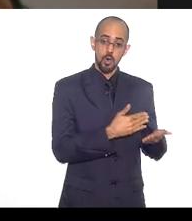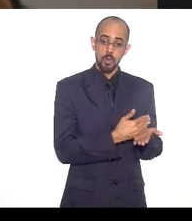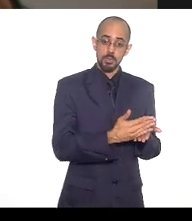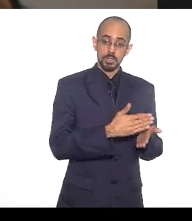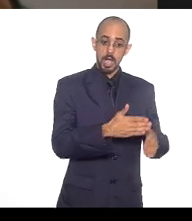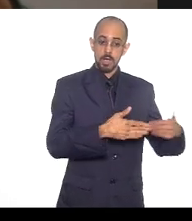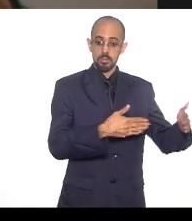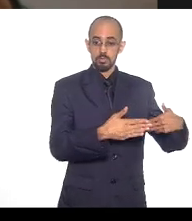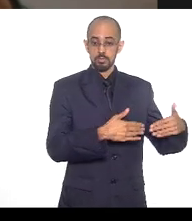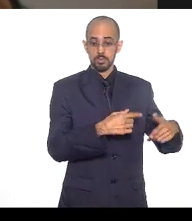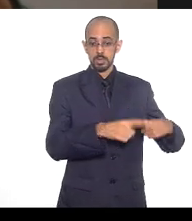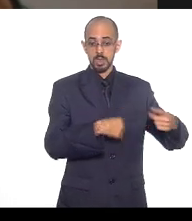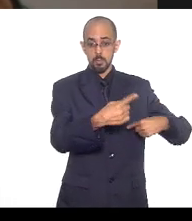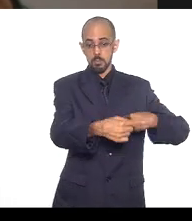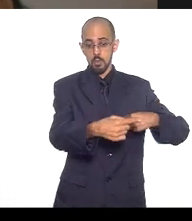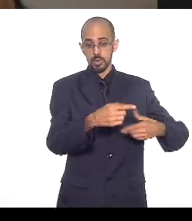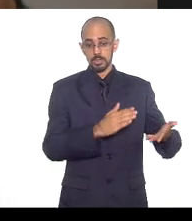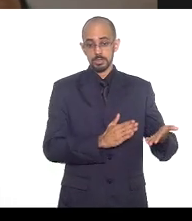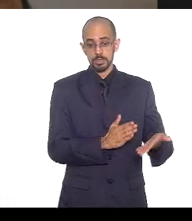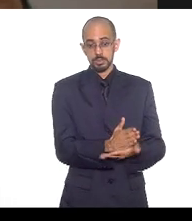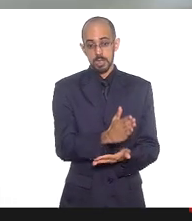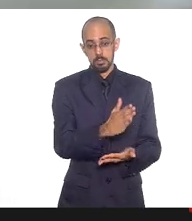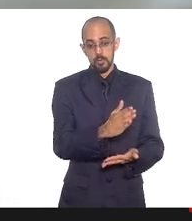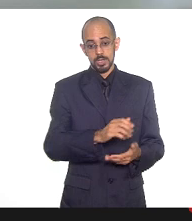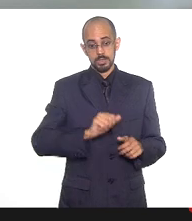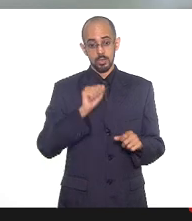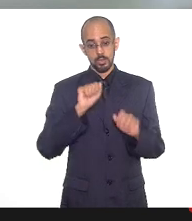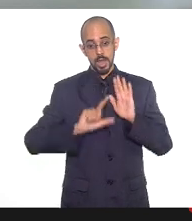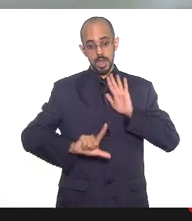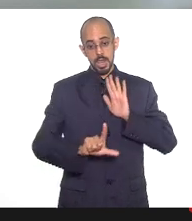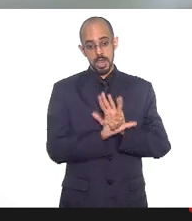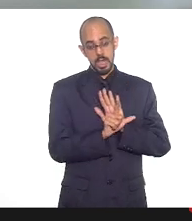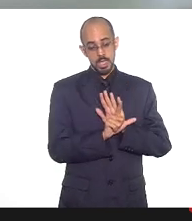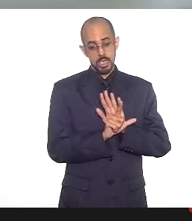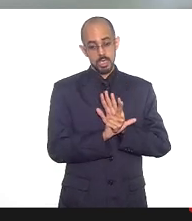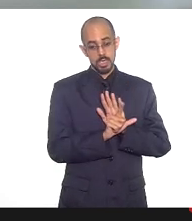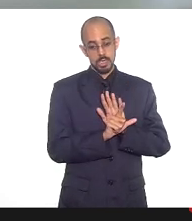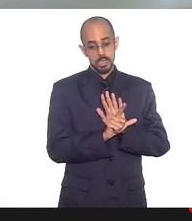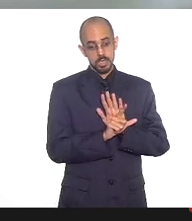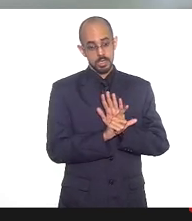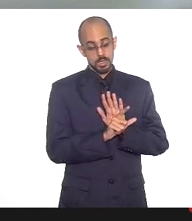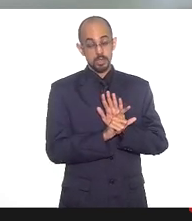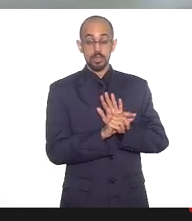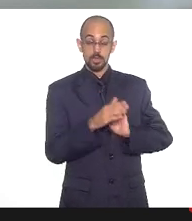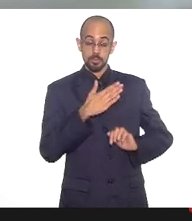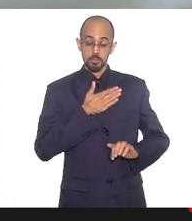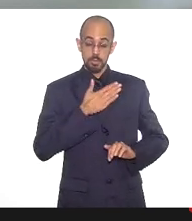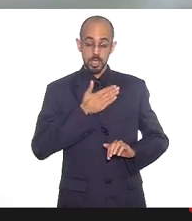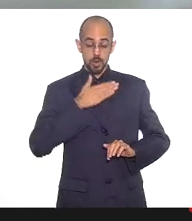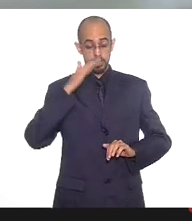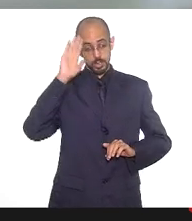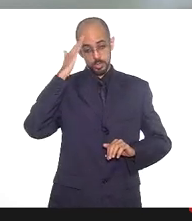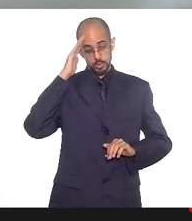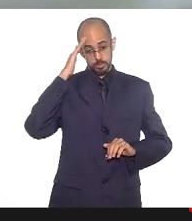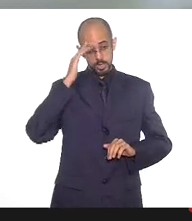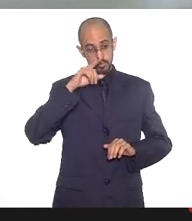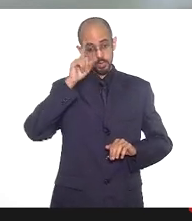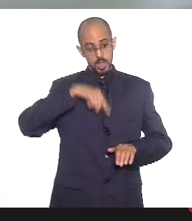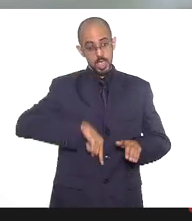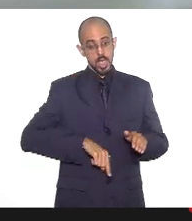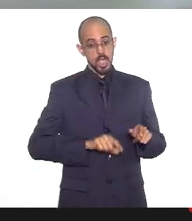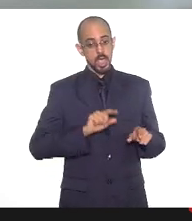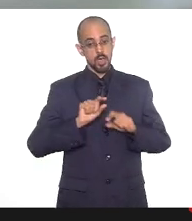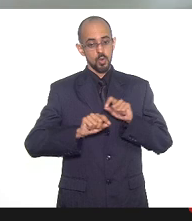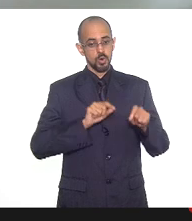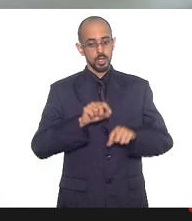pós a data de aprovação da lei, caberia, no meu entendimento, a incidência da